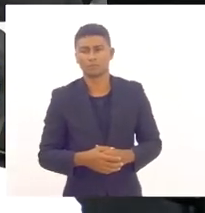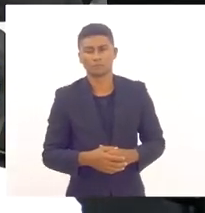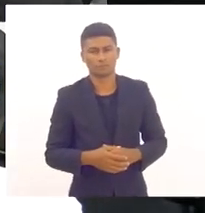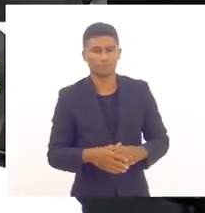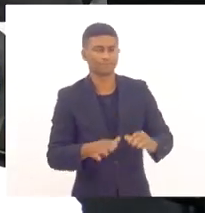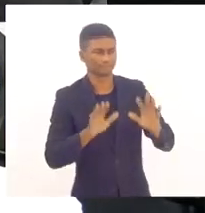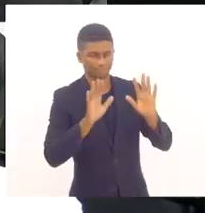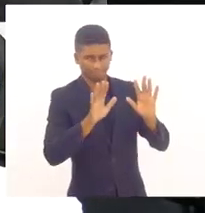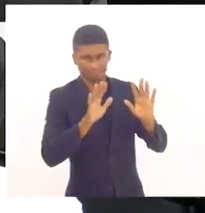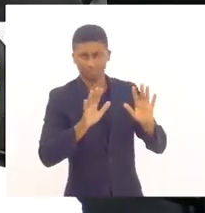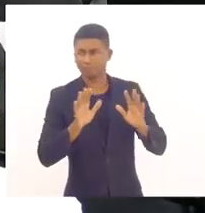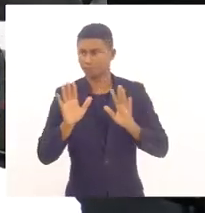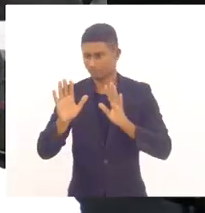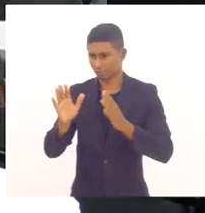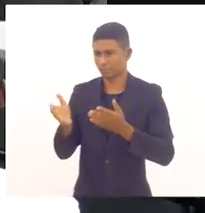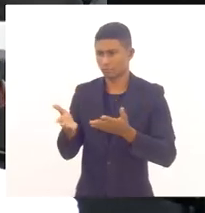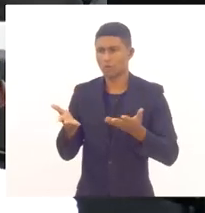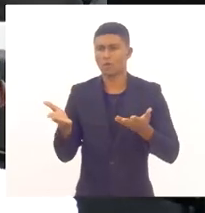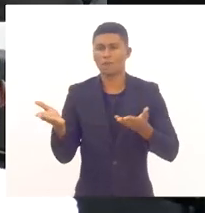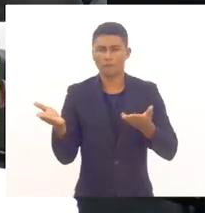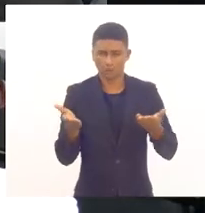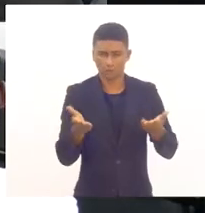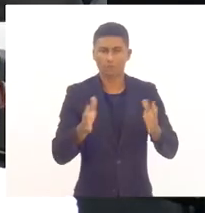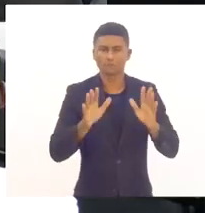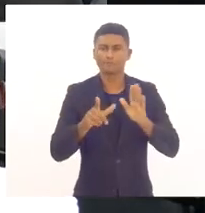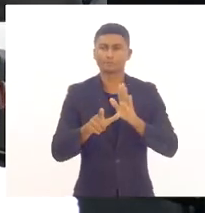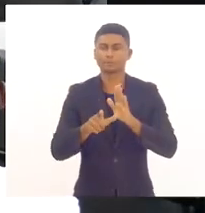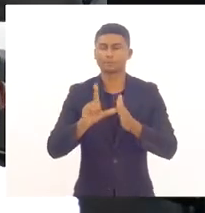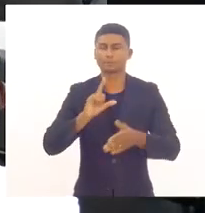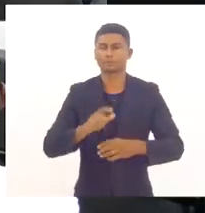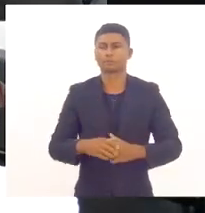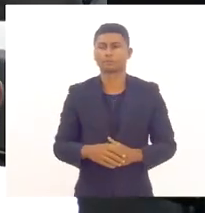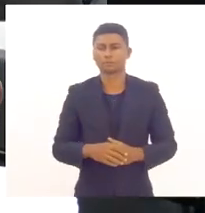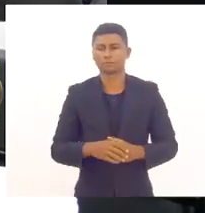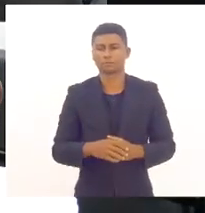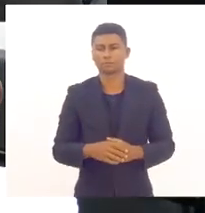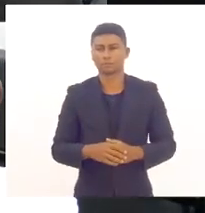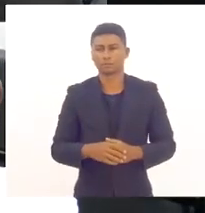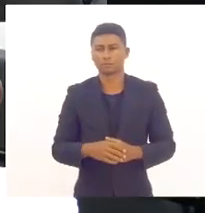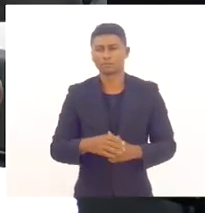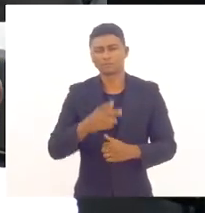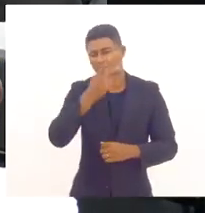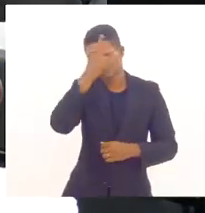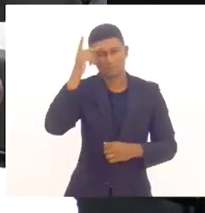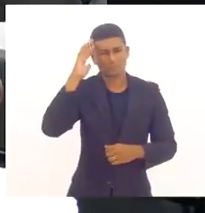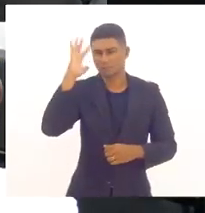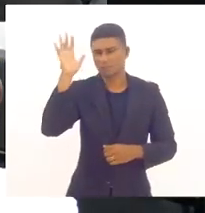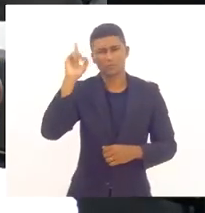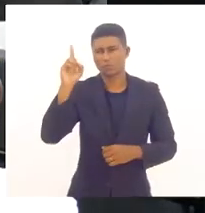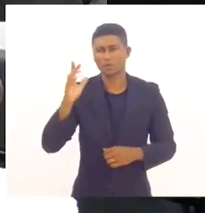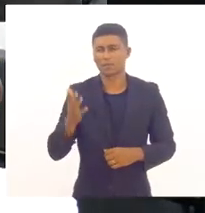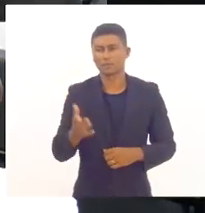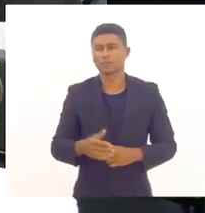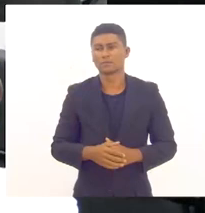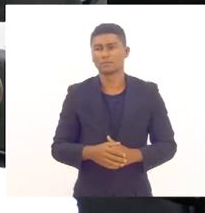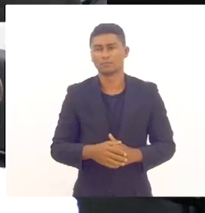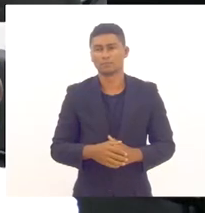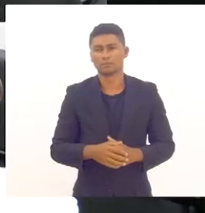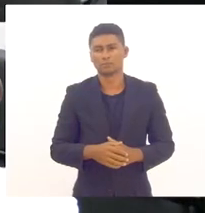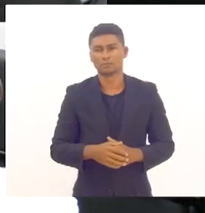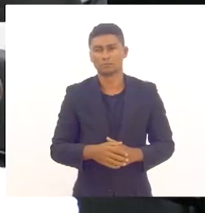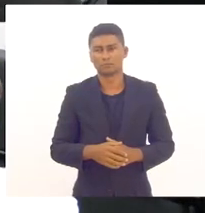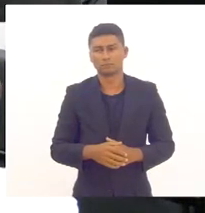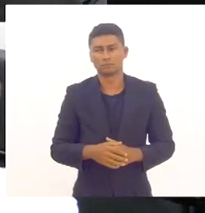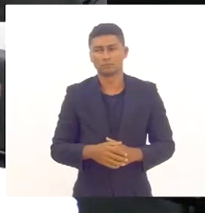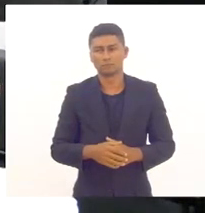palavra, eu vou dar a palavra. Eu queria só fazer antes de... É que talvez as pessoas não conheçam o que é uma questão de esclarecimento, uma questão isso. De ordem,